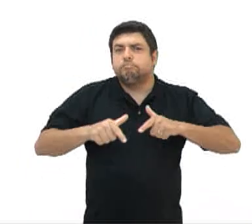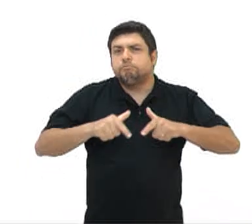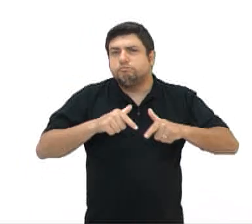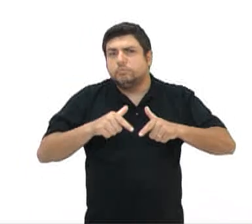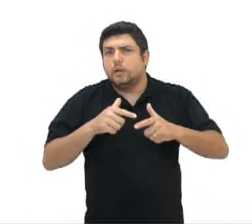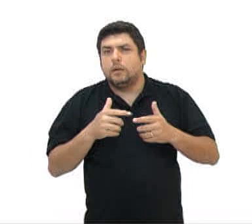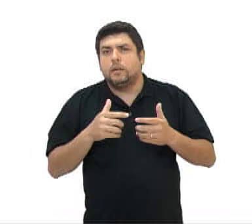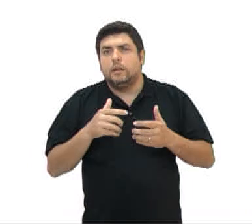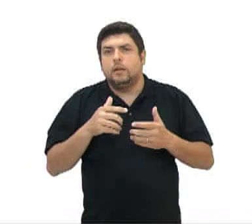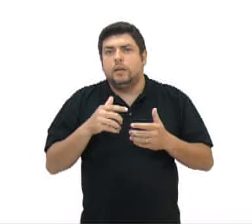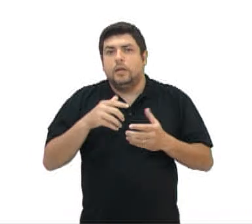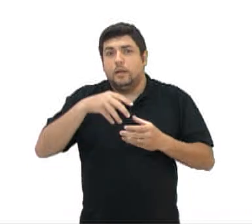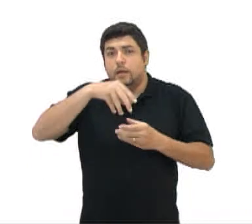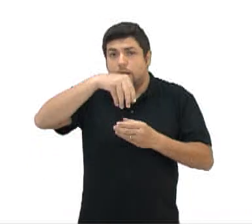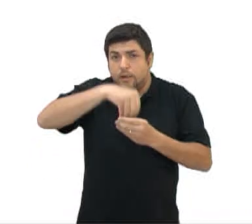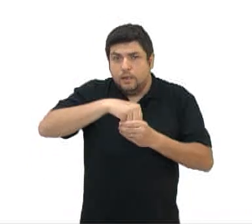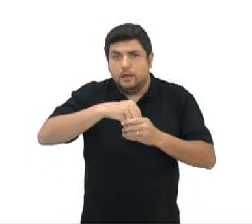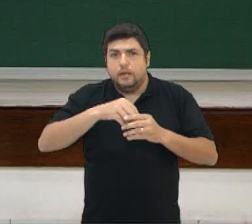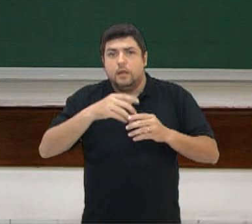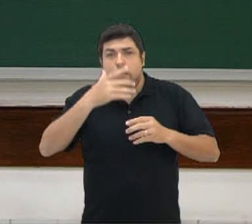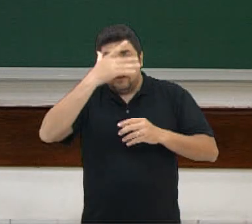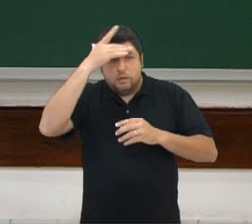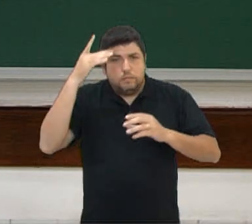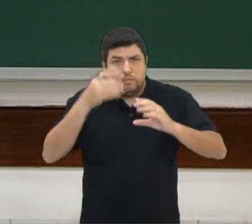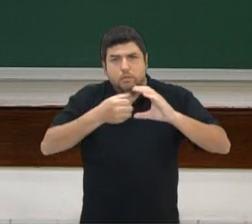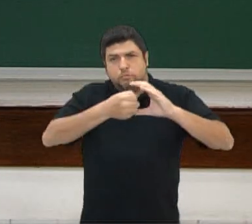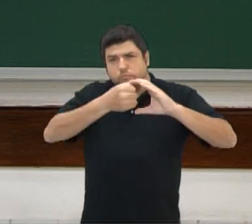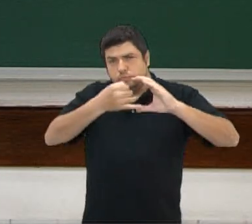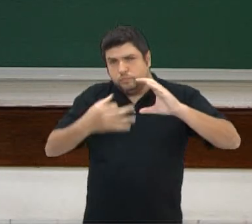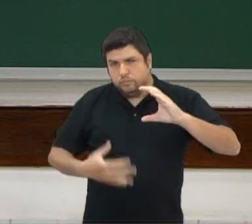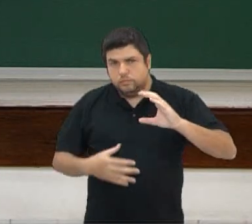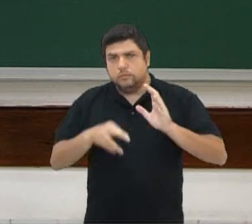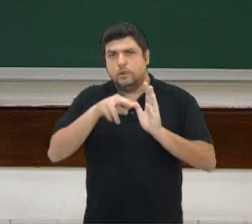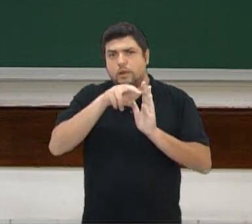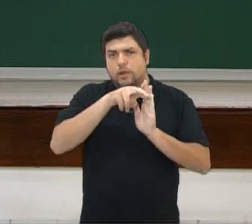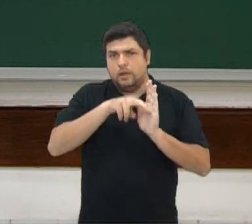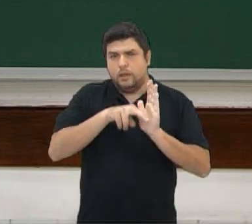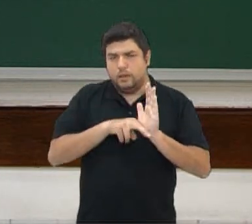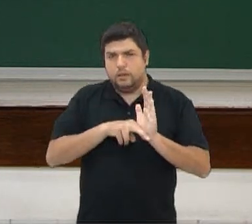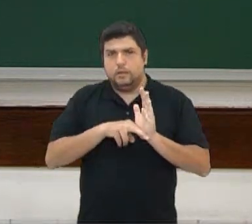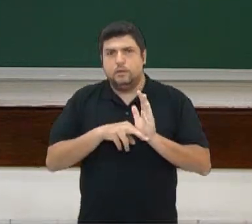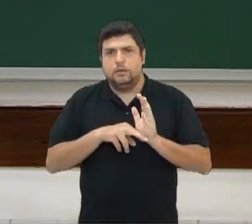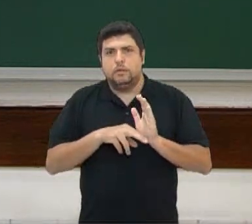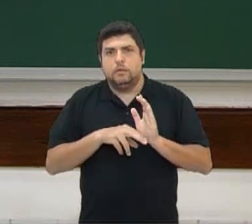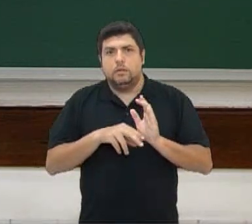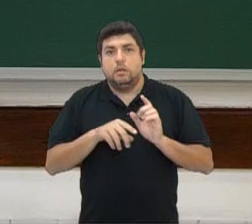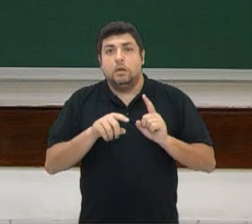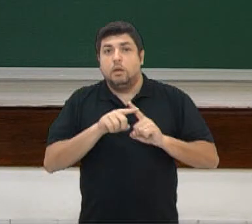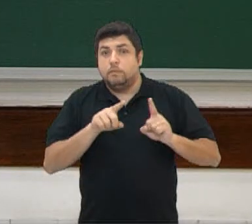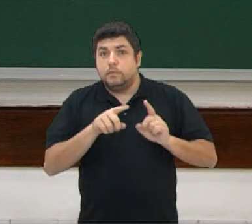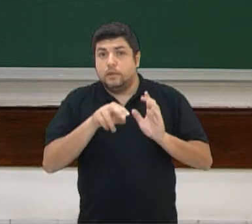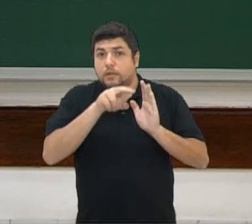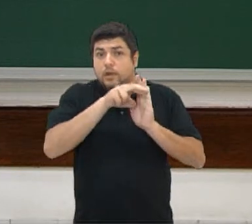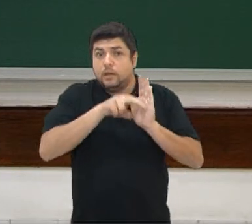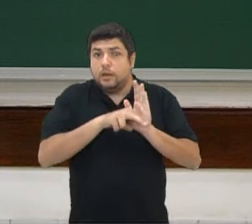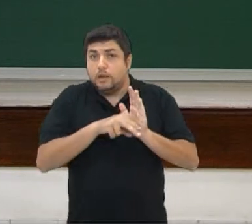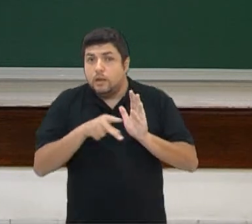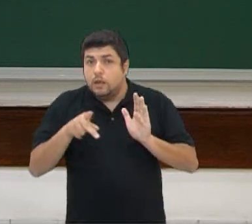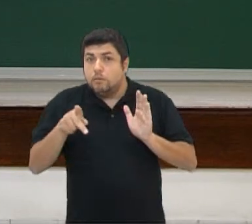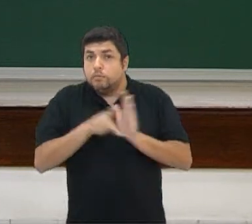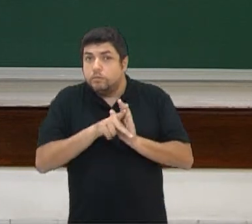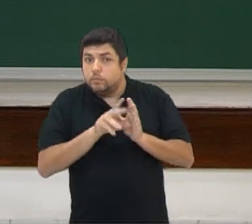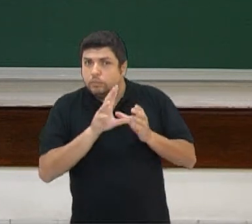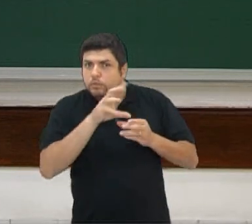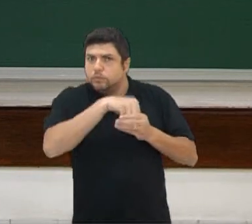tem características, ela tem cumprimentos, mas para quem pertence àquele ambiente. Para quem está de